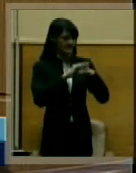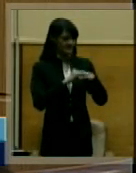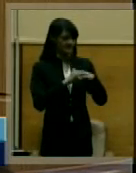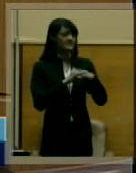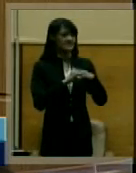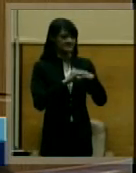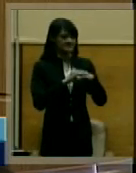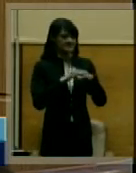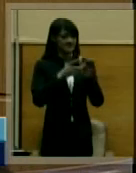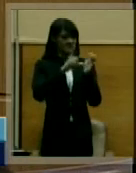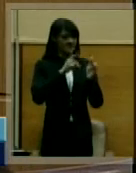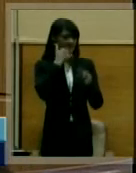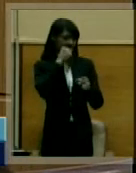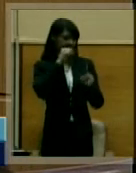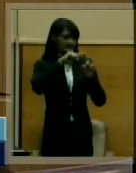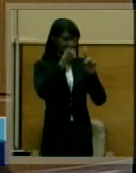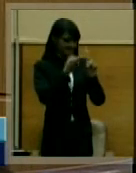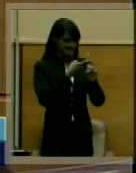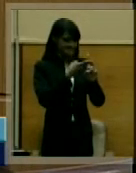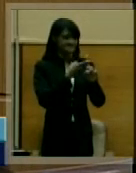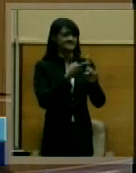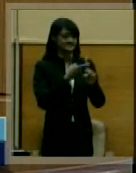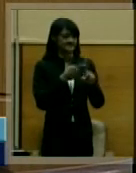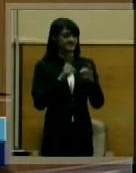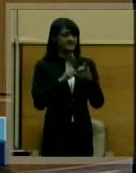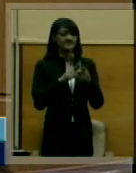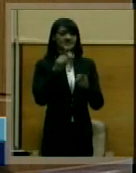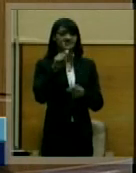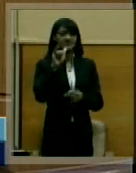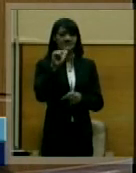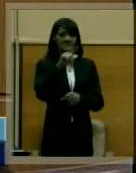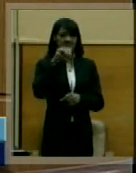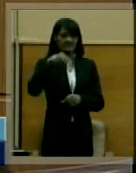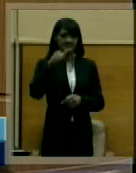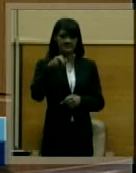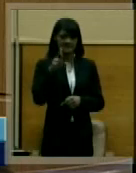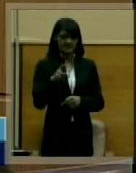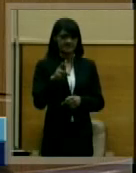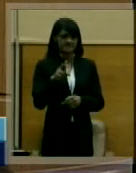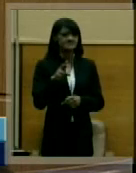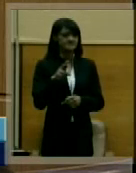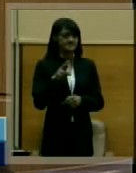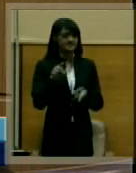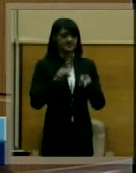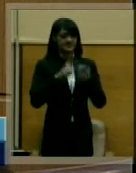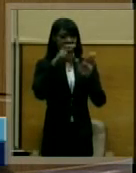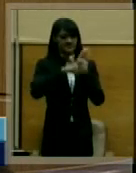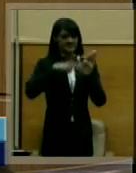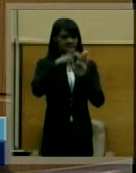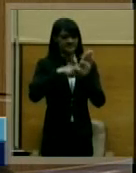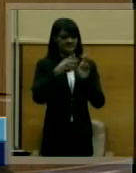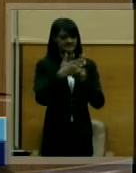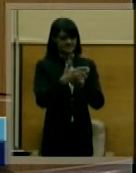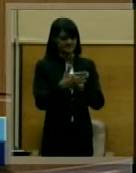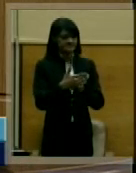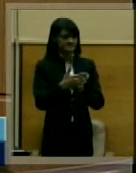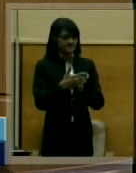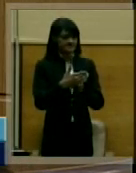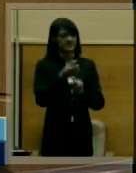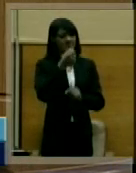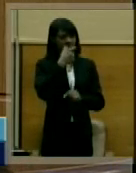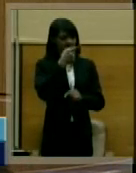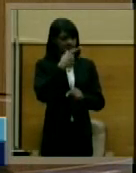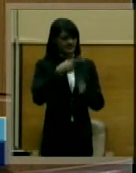gestação. O senhor Gilmar Evaristo dos Santos, deficiência motora, um cadeirante por complicações de medicação